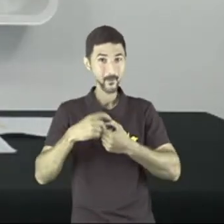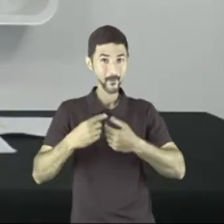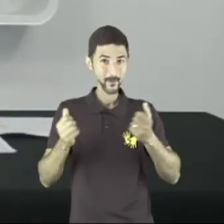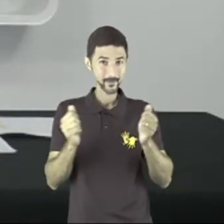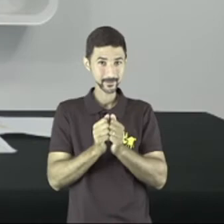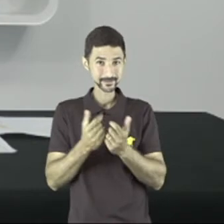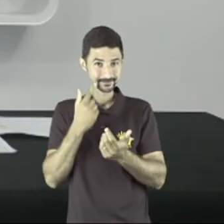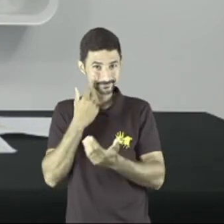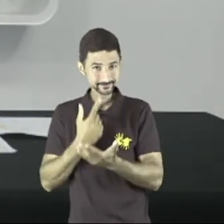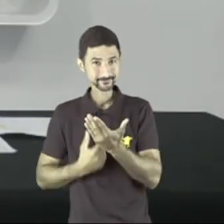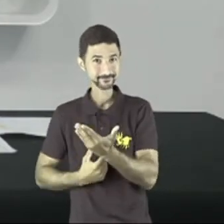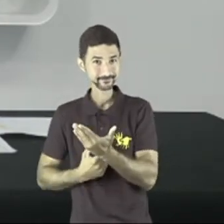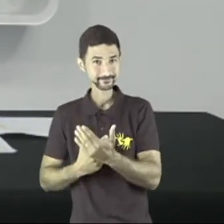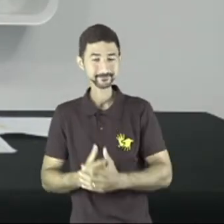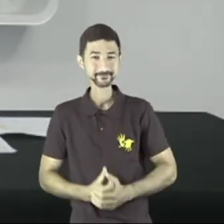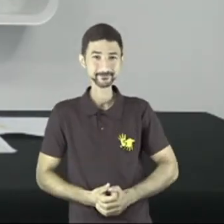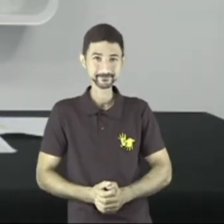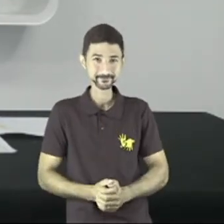comigo.